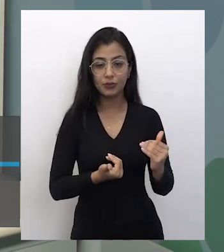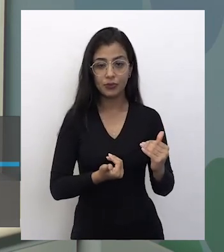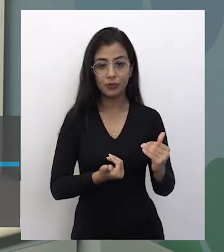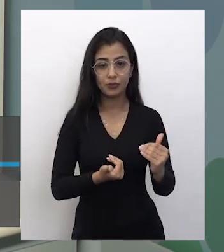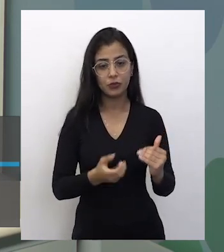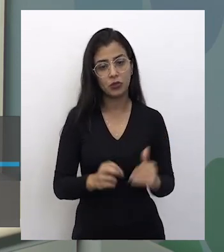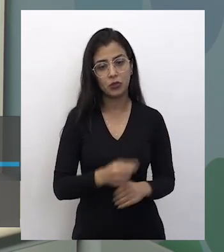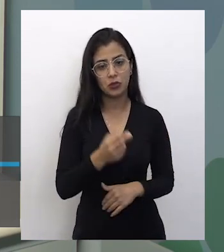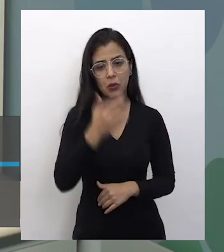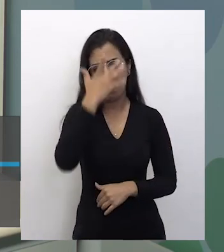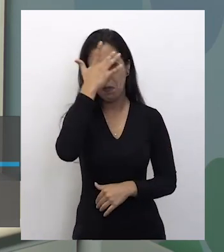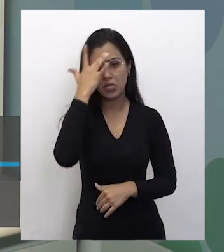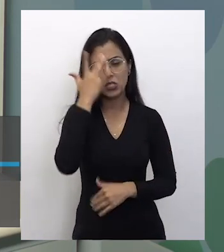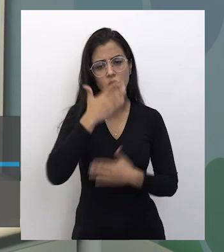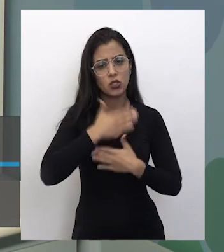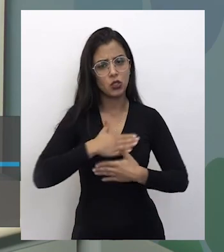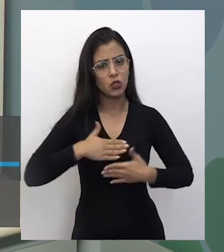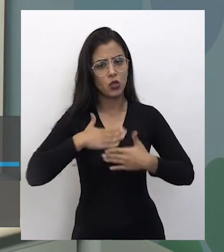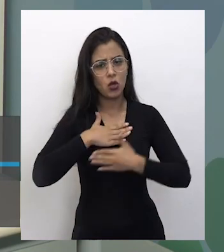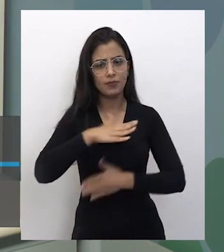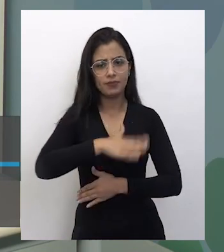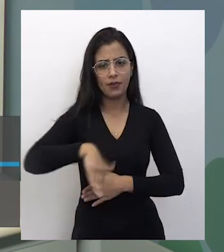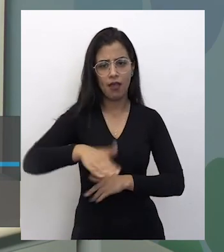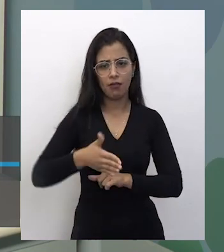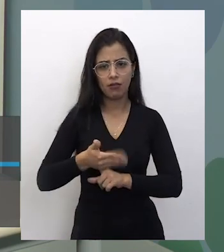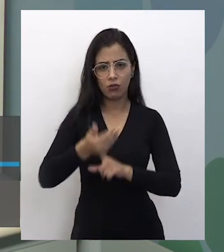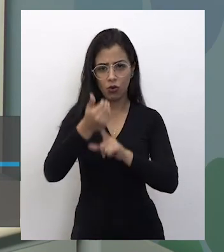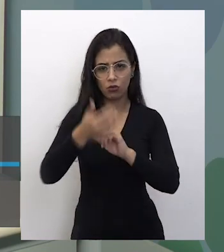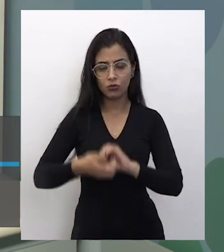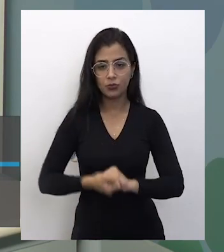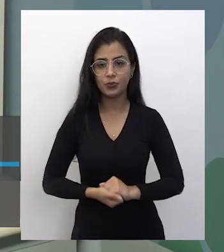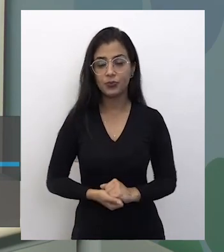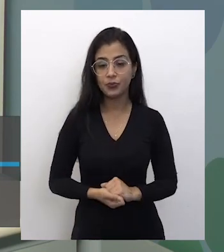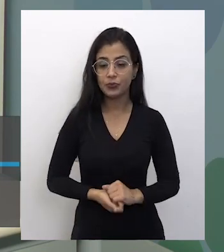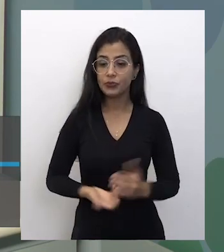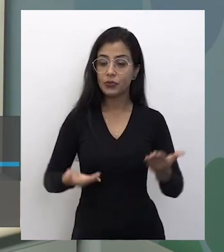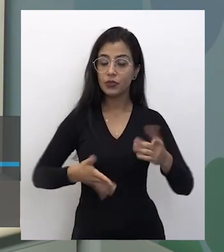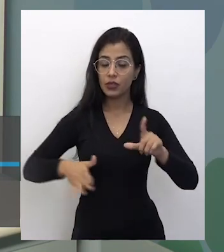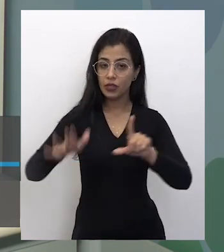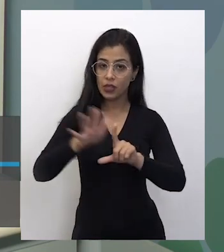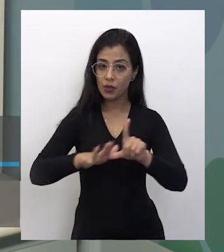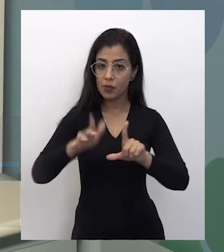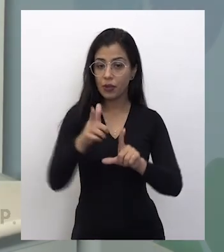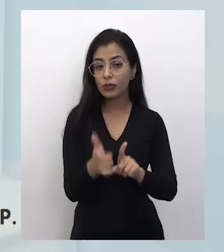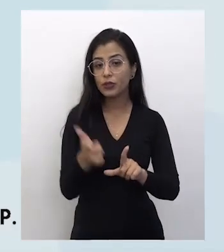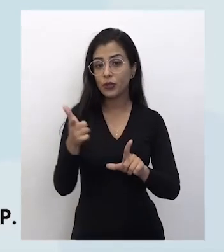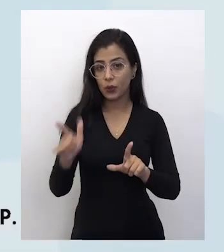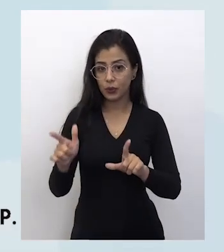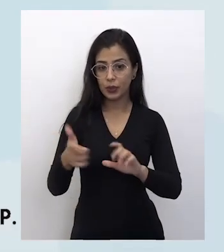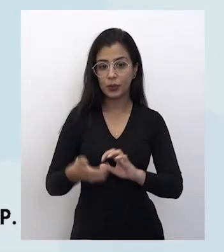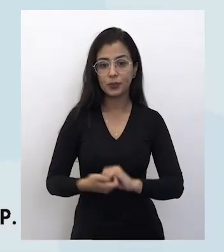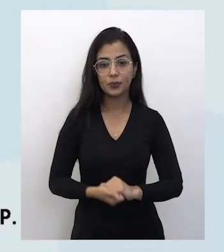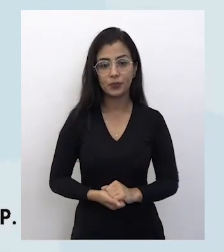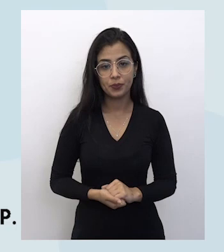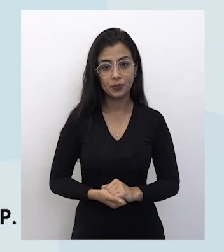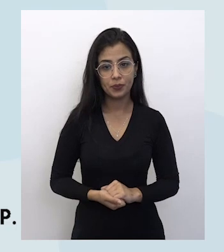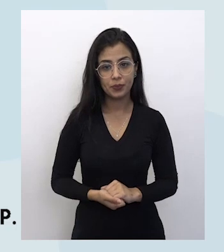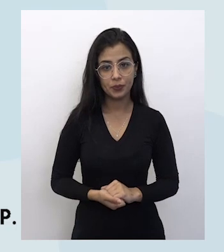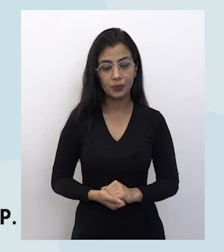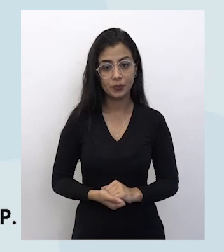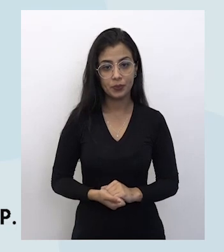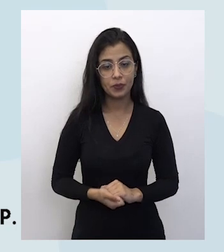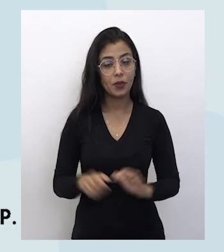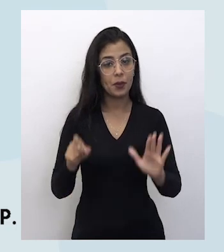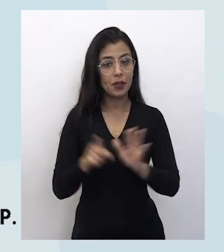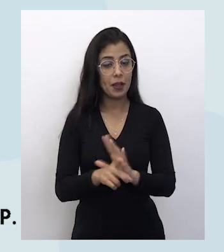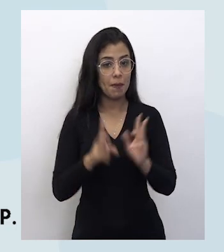ou pessoas que gostam realmente do meio tecnológico. Agora, a outra imagem, a segunda imagem que nós temos aí, são as mesmas questões.